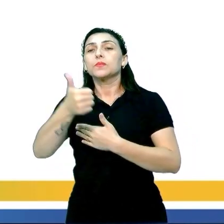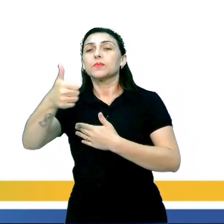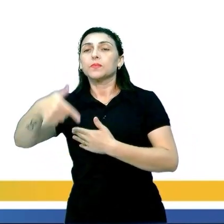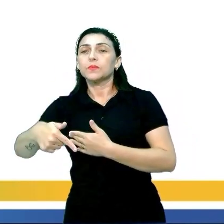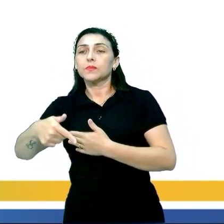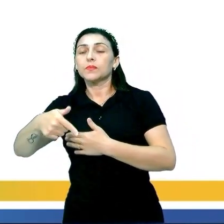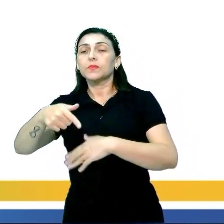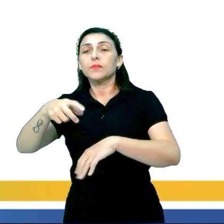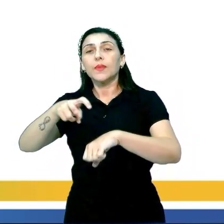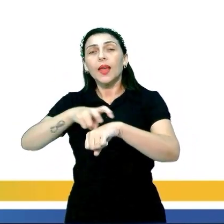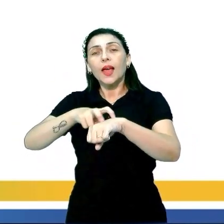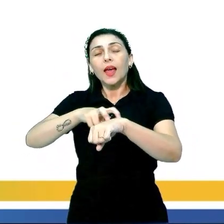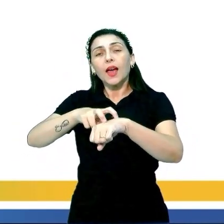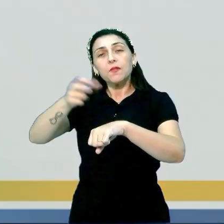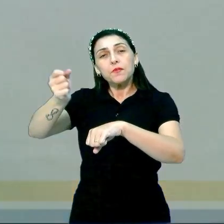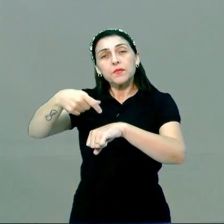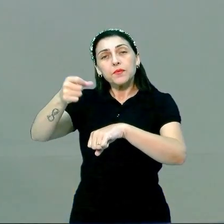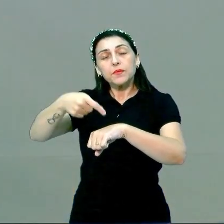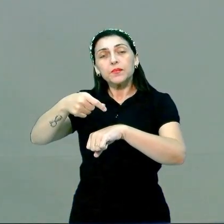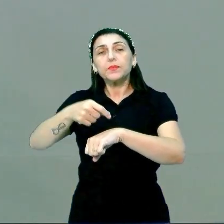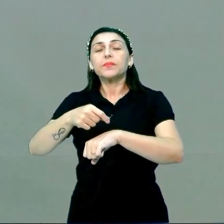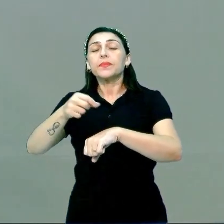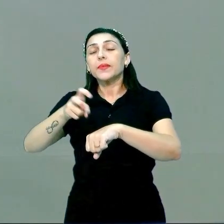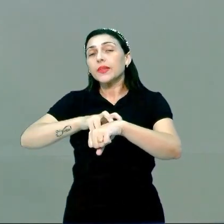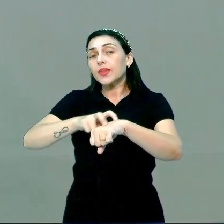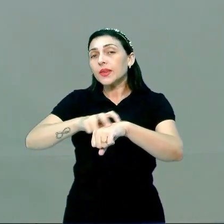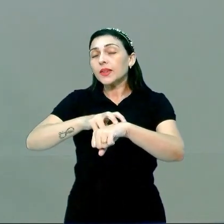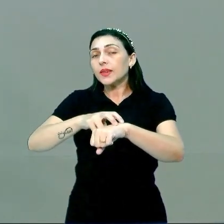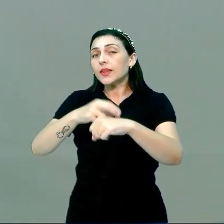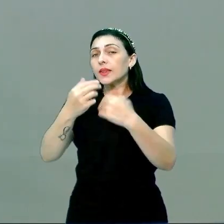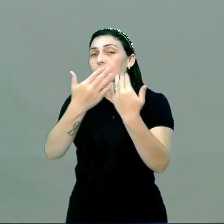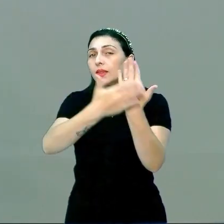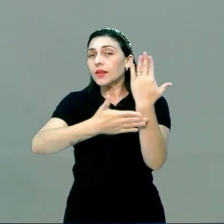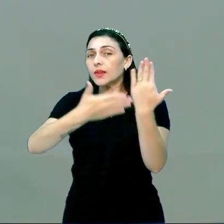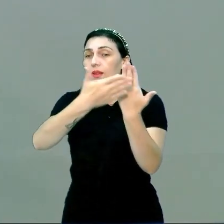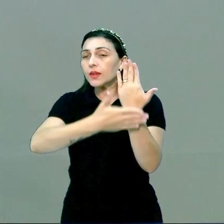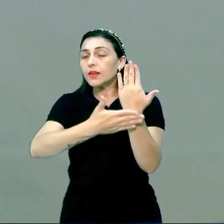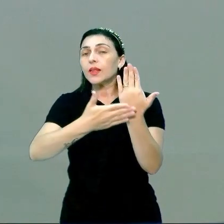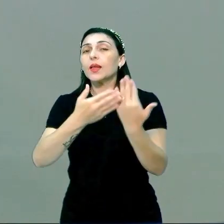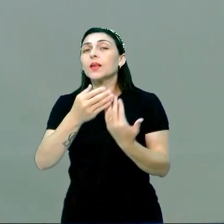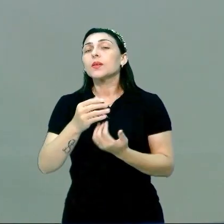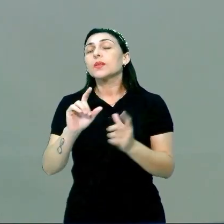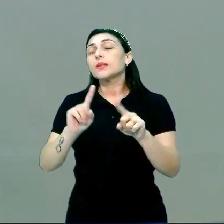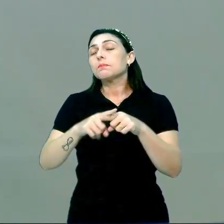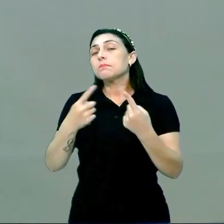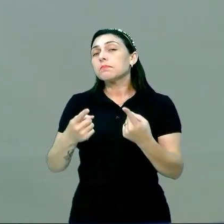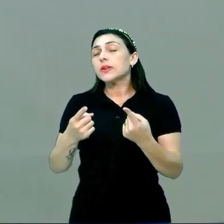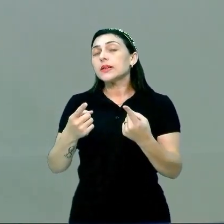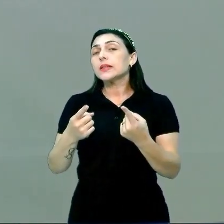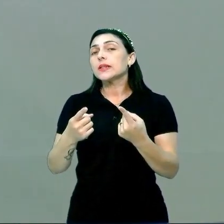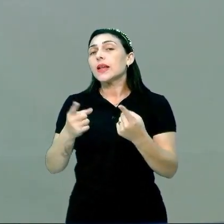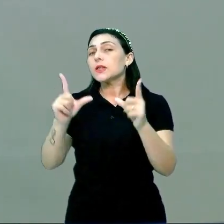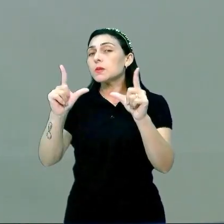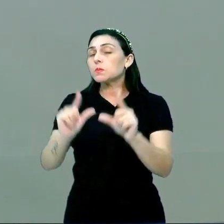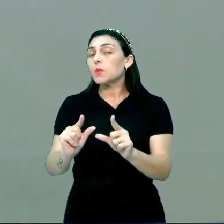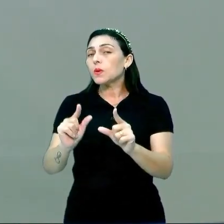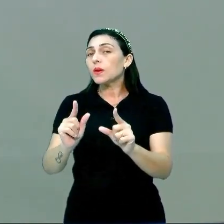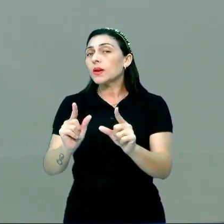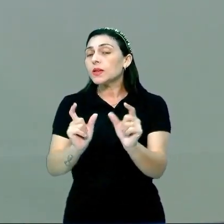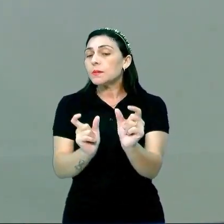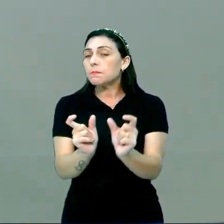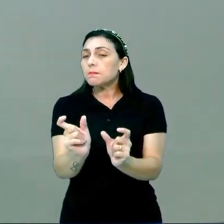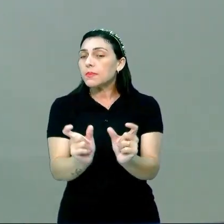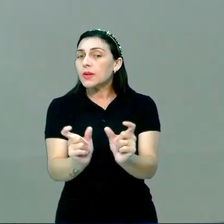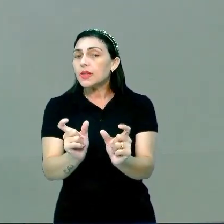Galera, uma questão aí que traz um texto bem simples, Poucas palavras, mas nem sempre as poucas palavras